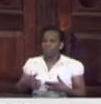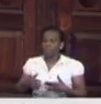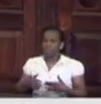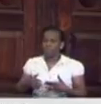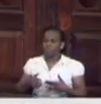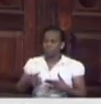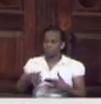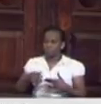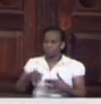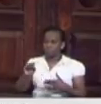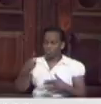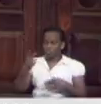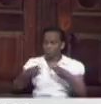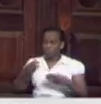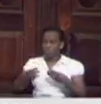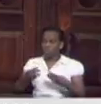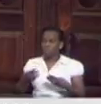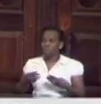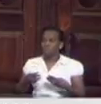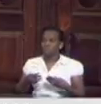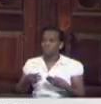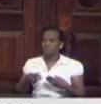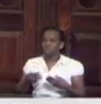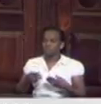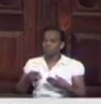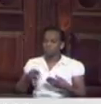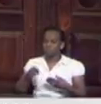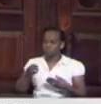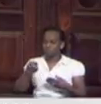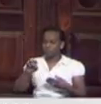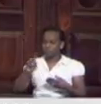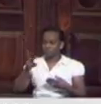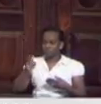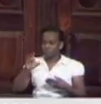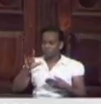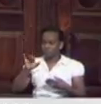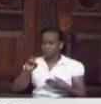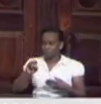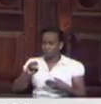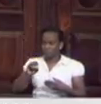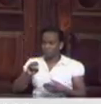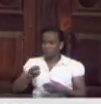o ex-ministro Eros Grau